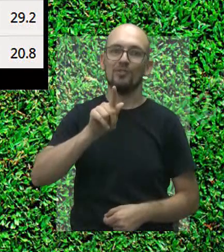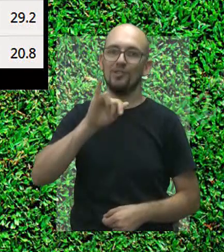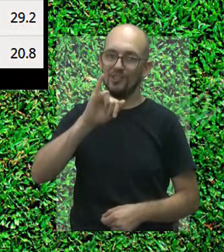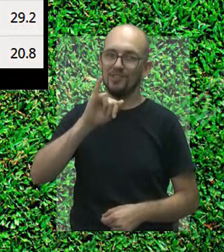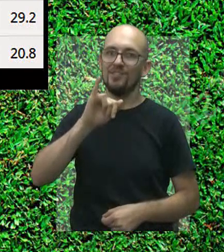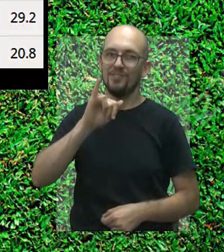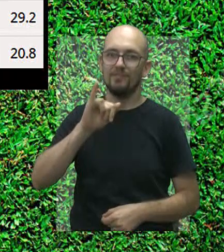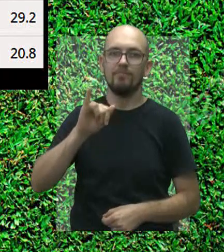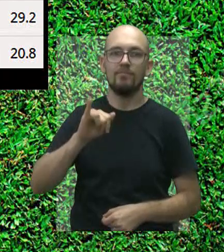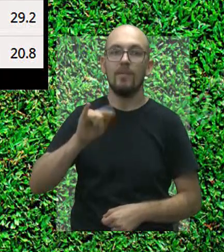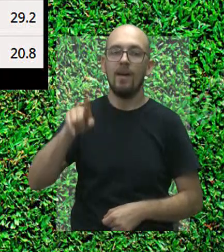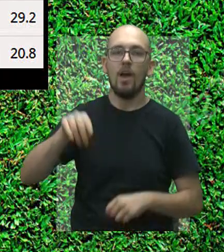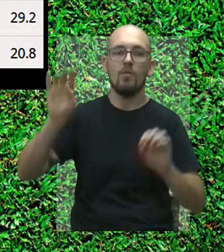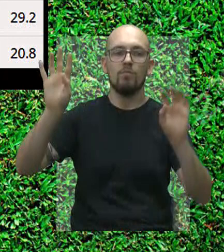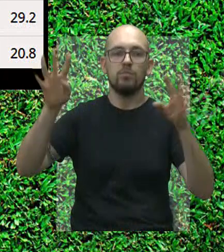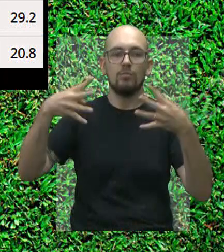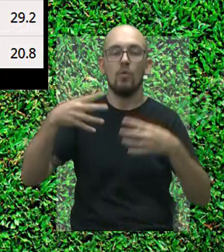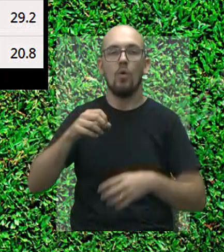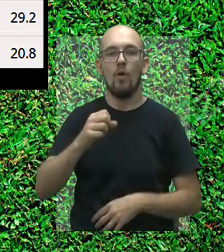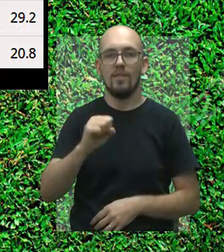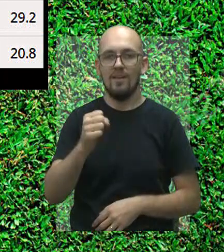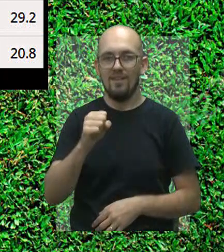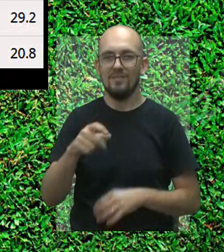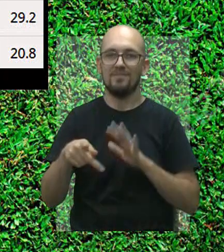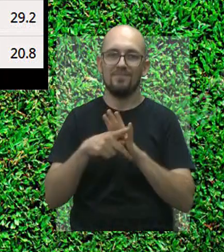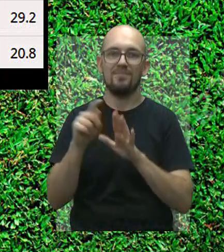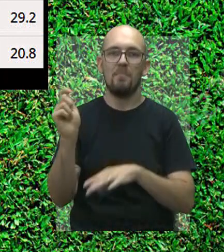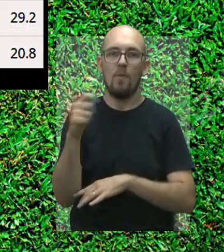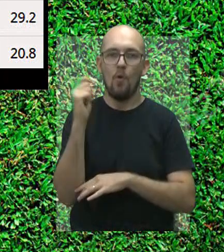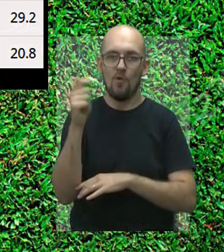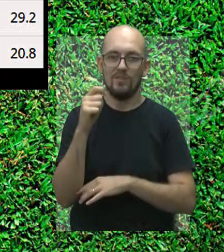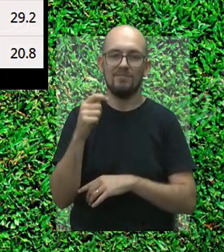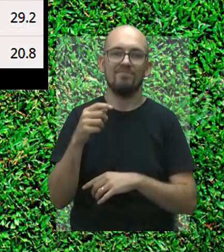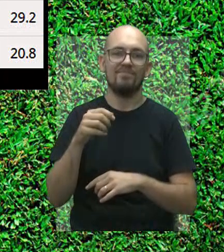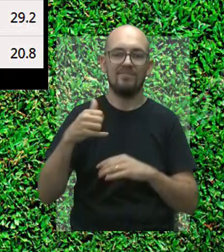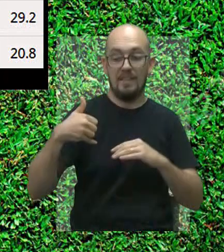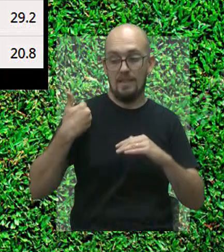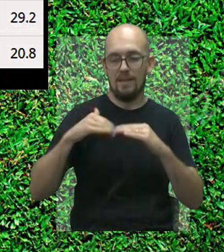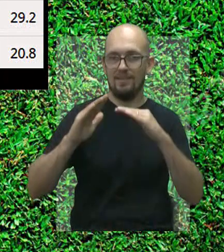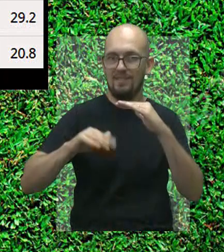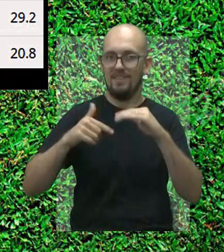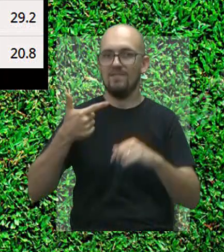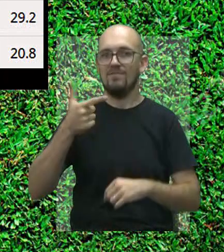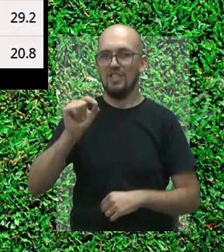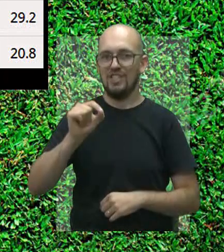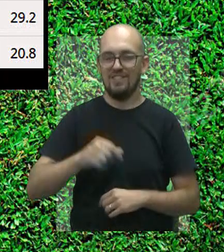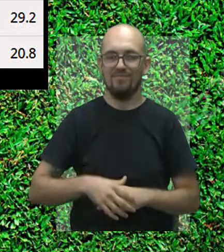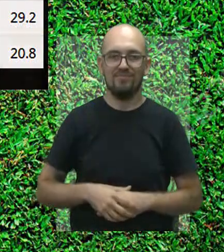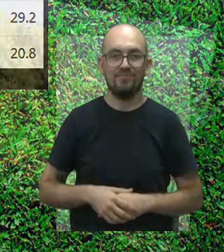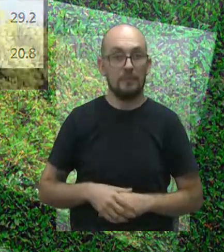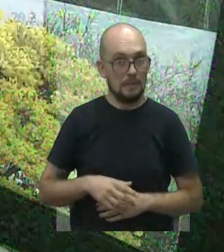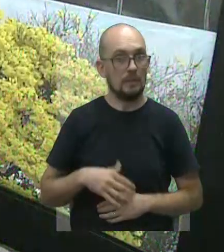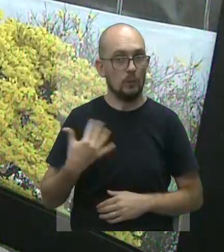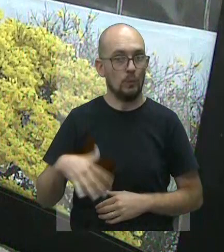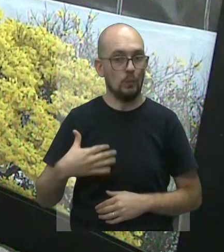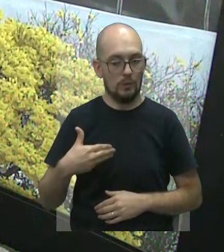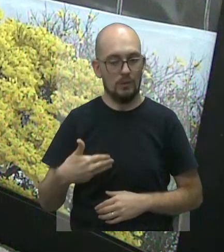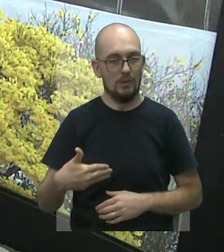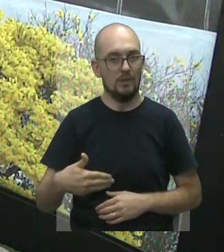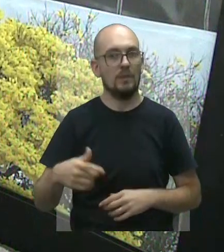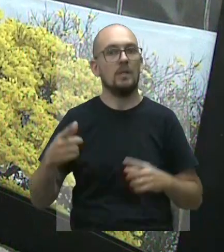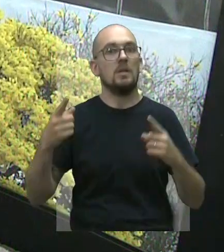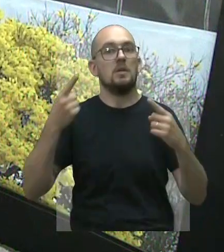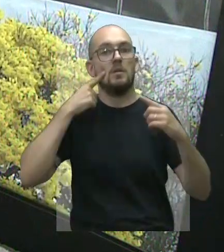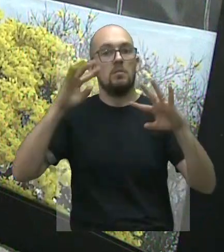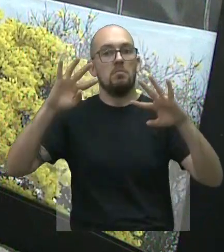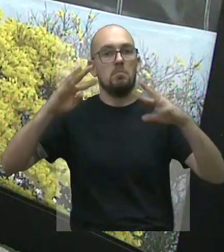pelas oitavas de final do Paulista Sub-20 da 2ª Divisão. É um jogo decisivo, a primeira